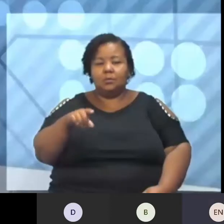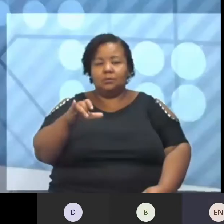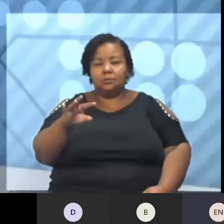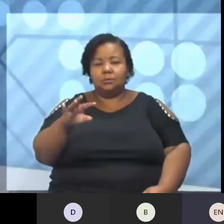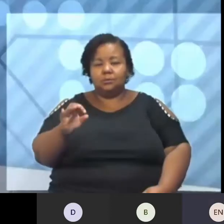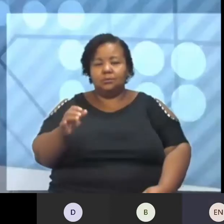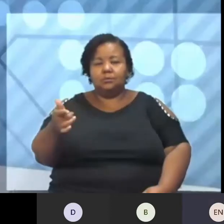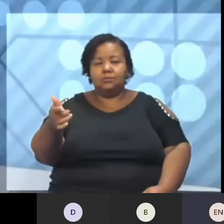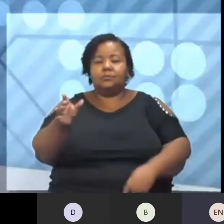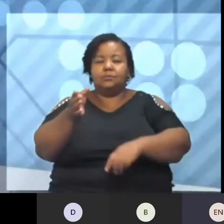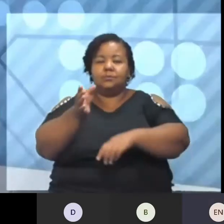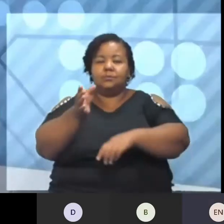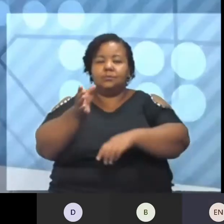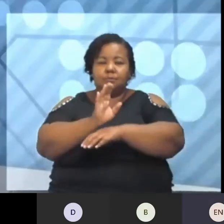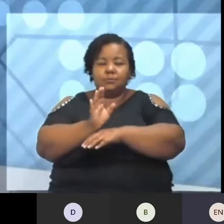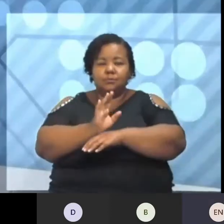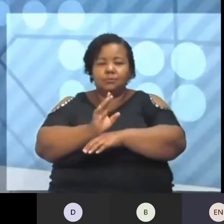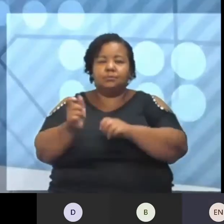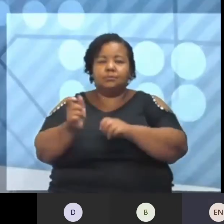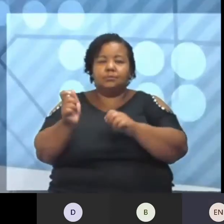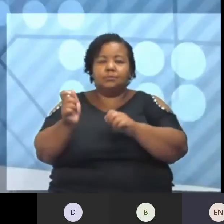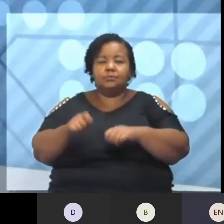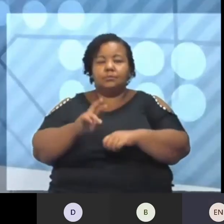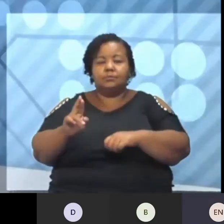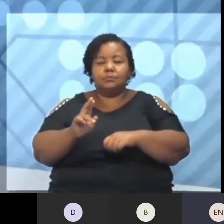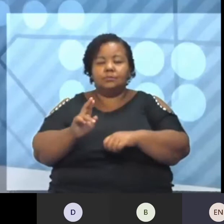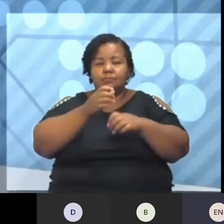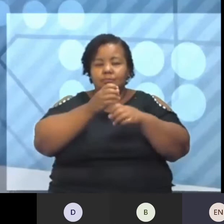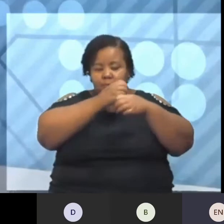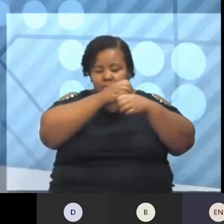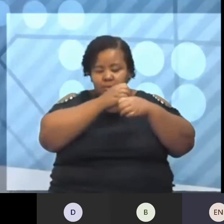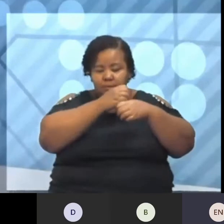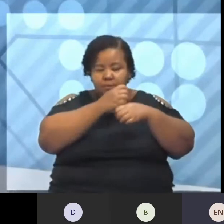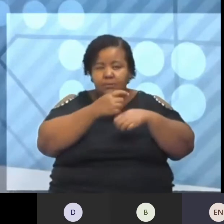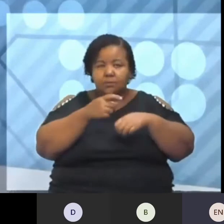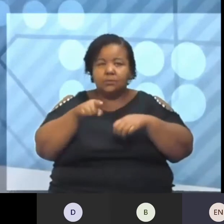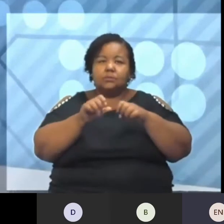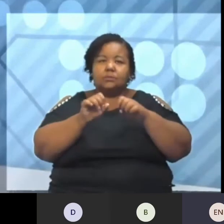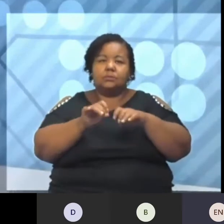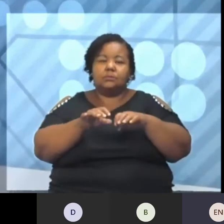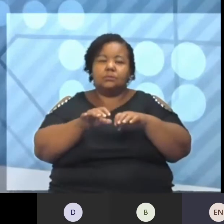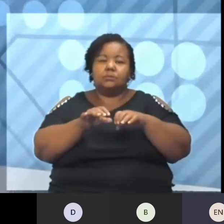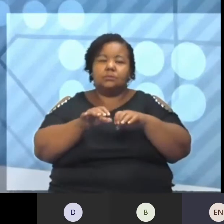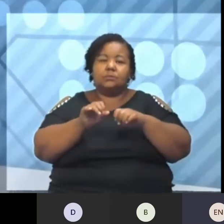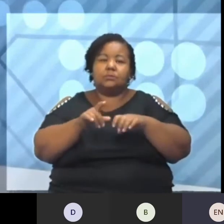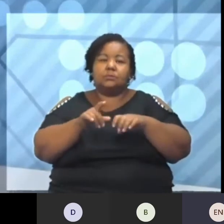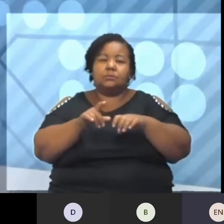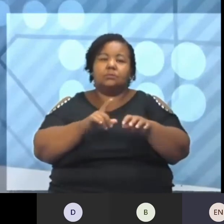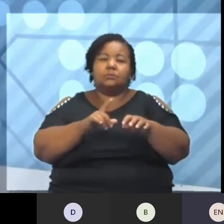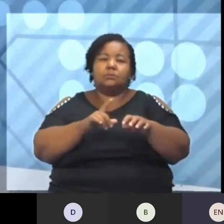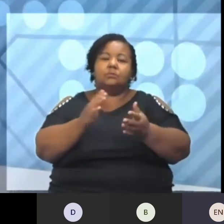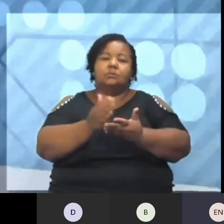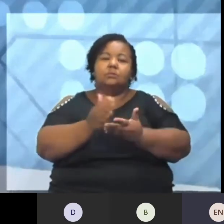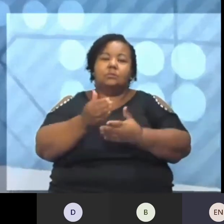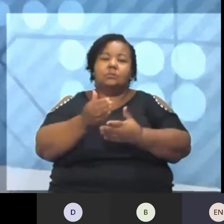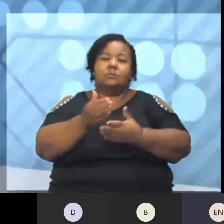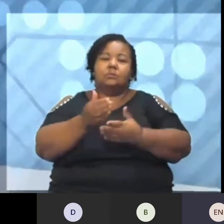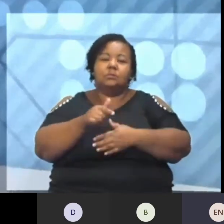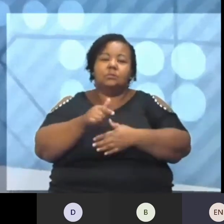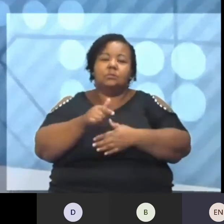no próximo vídeo, nós temos como utilizar o microscópio. Então, eu ensino para você quais são as partes do microscópio, o que